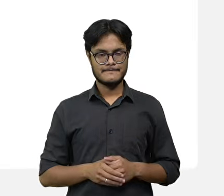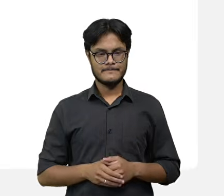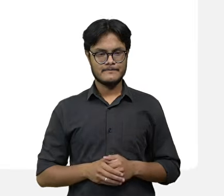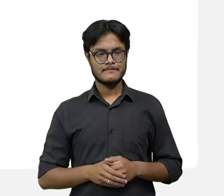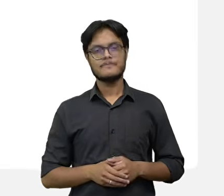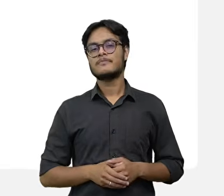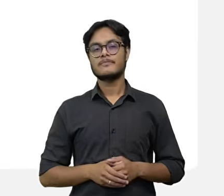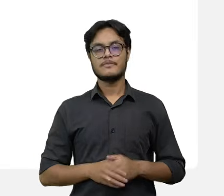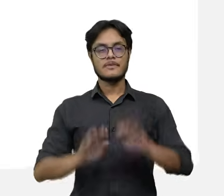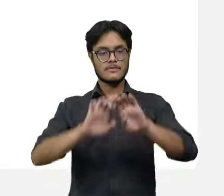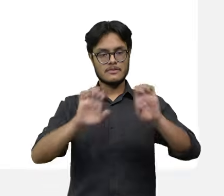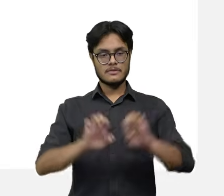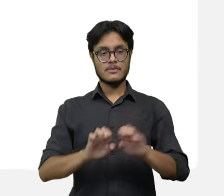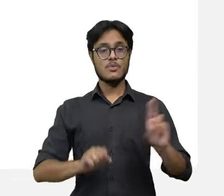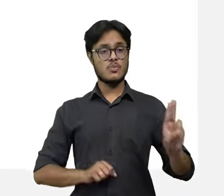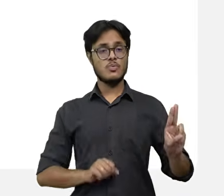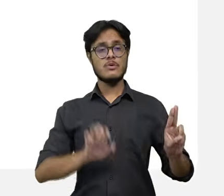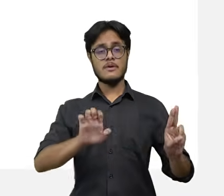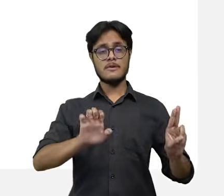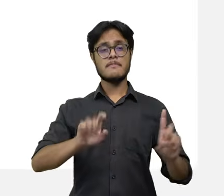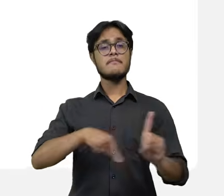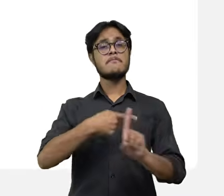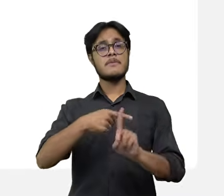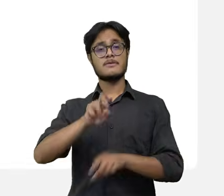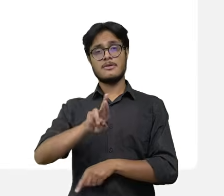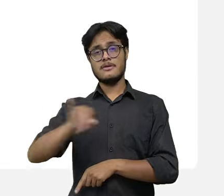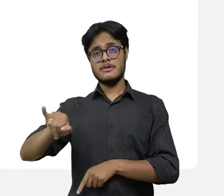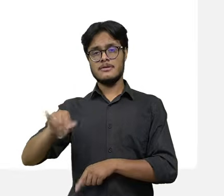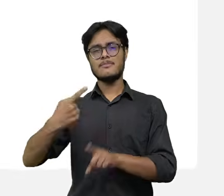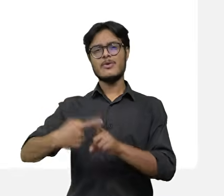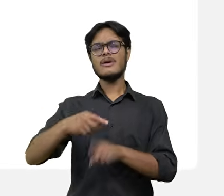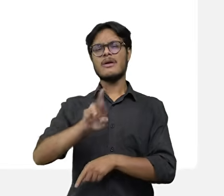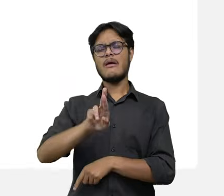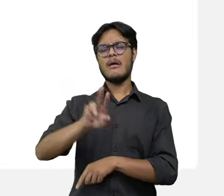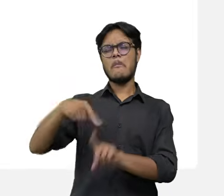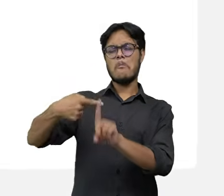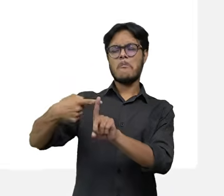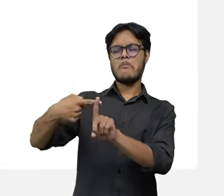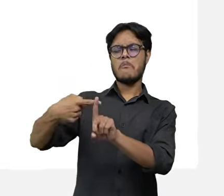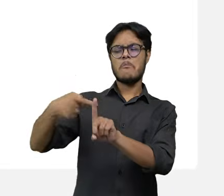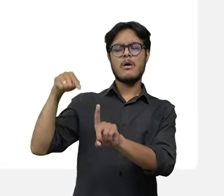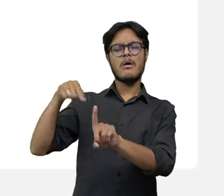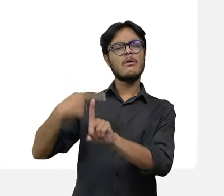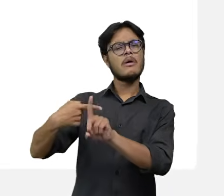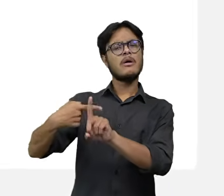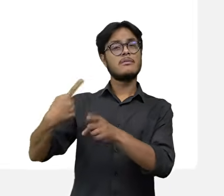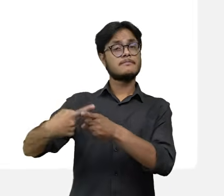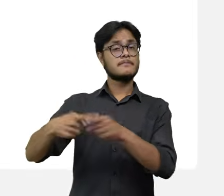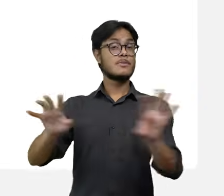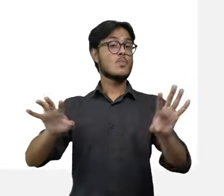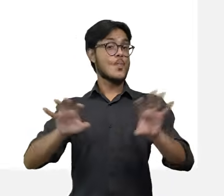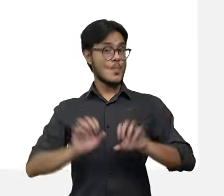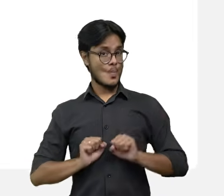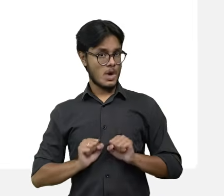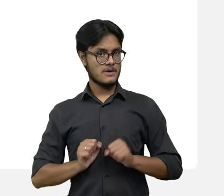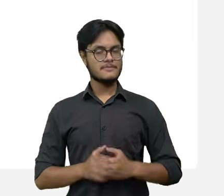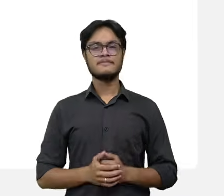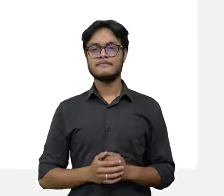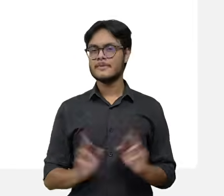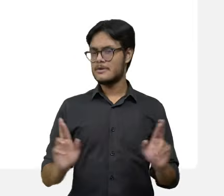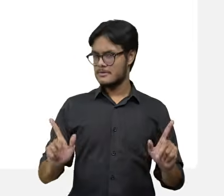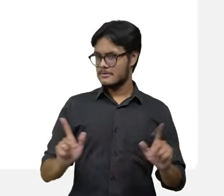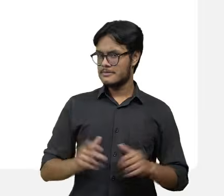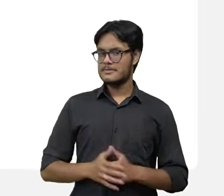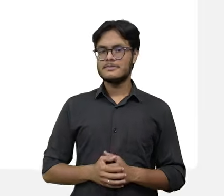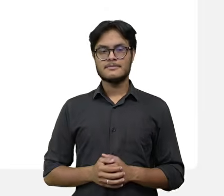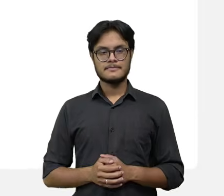O igual a E mais RI, ele vai receber mais RI. Para ficar diferente da equação do gerador, a gente